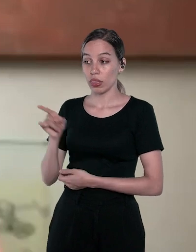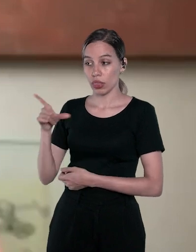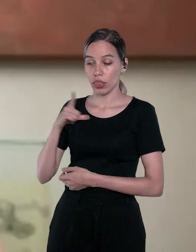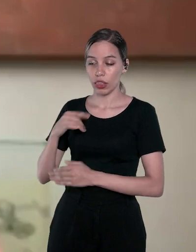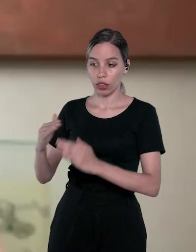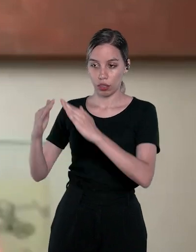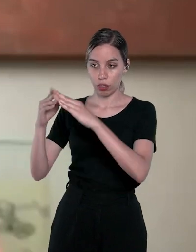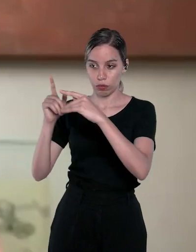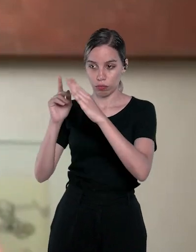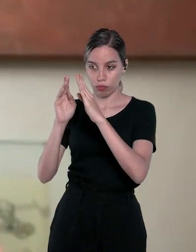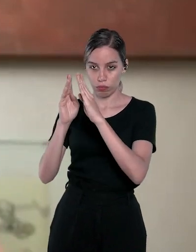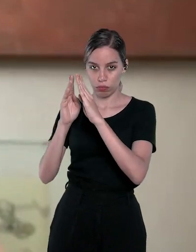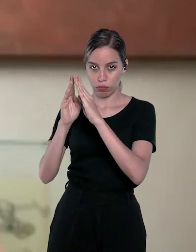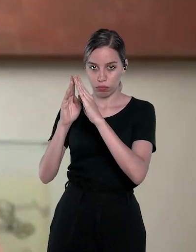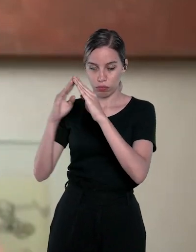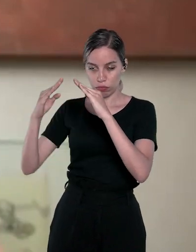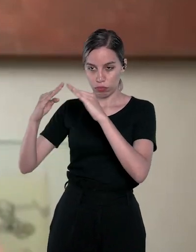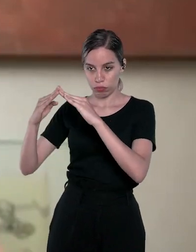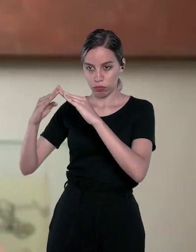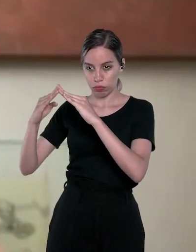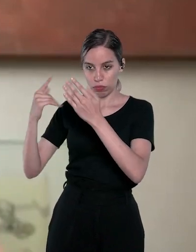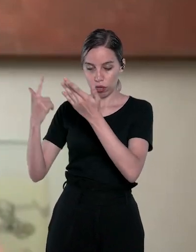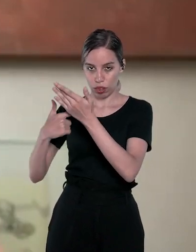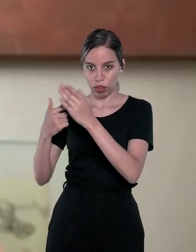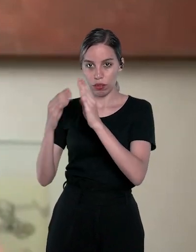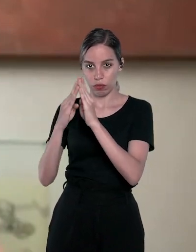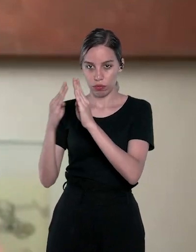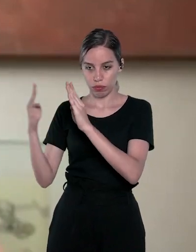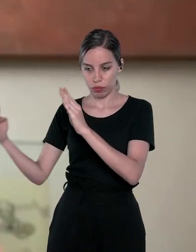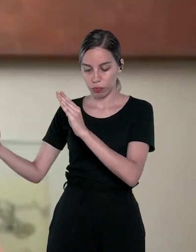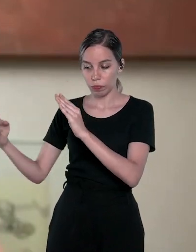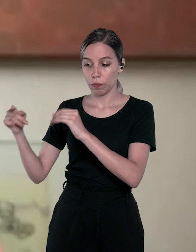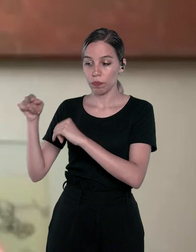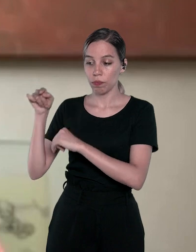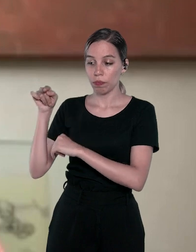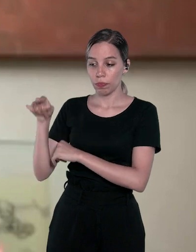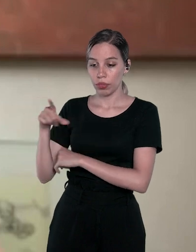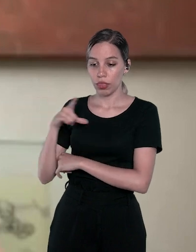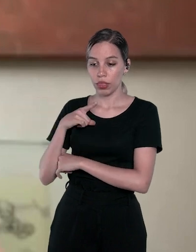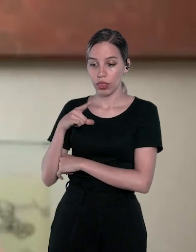que não era bem uma crítica literária, era uma seção em que